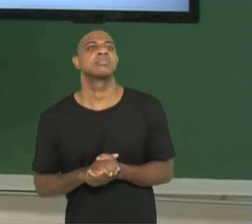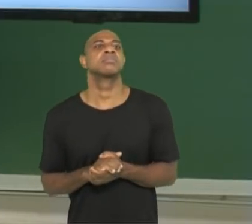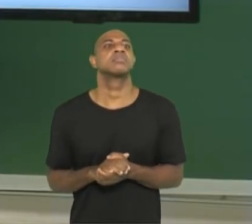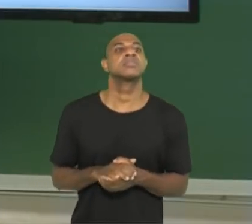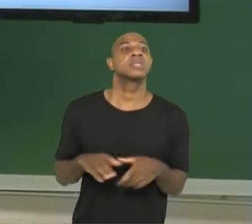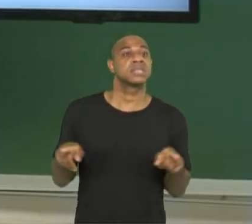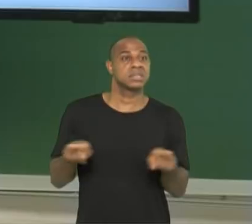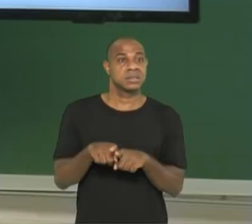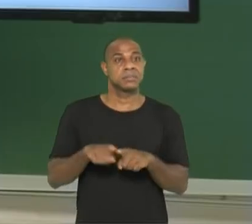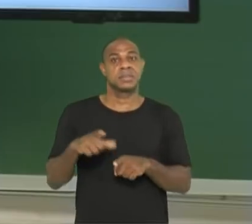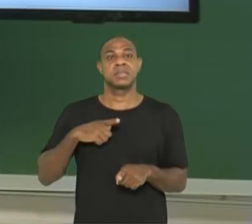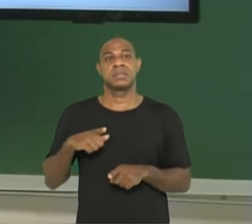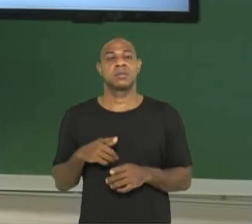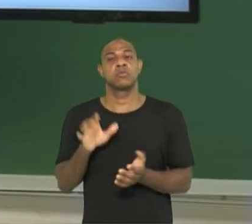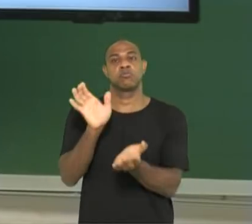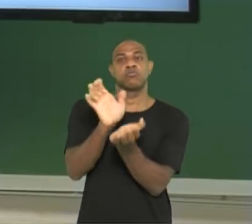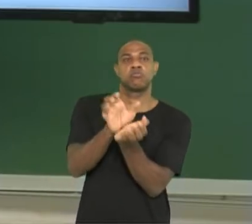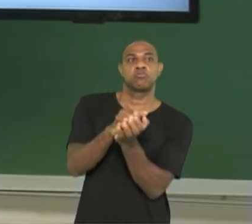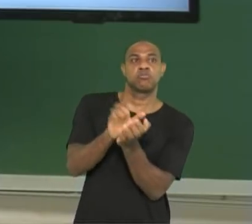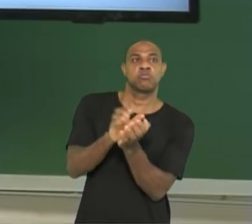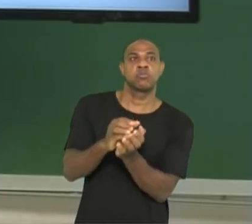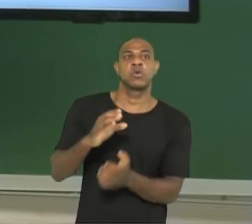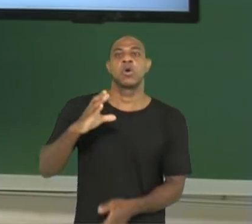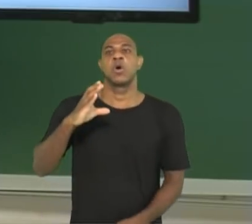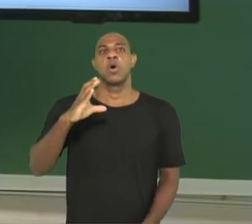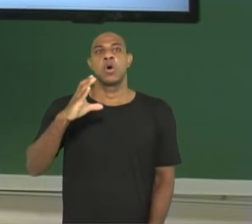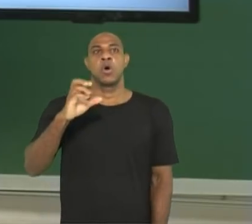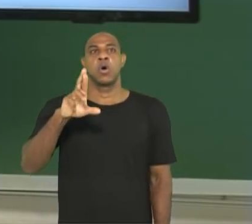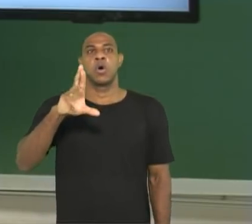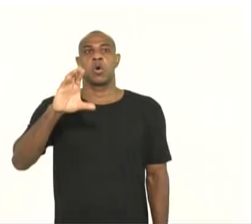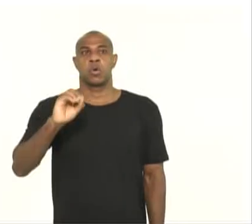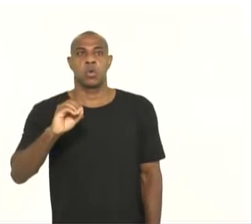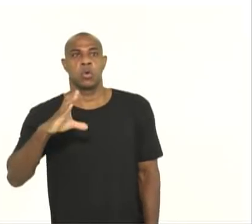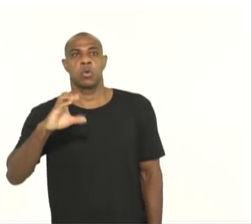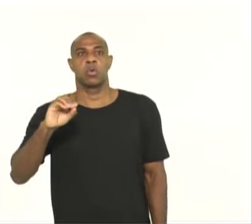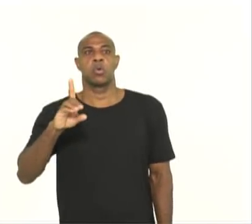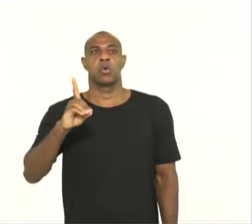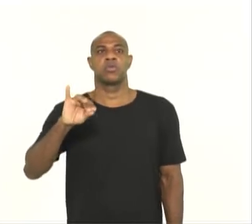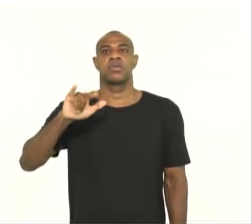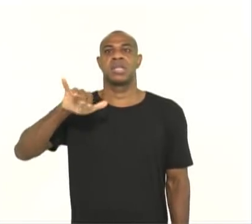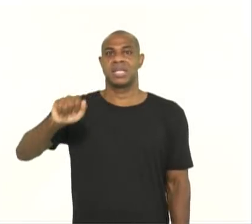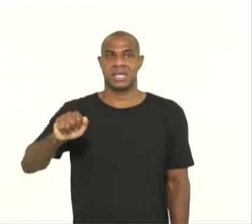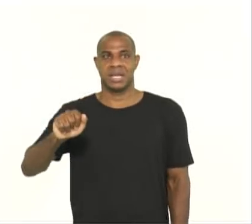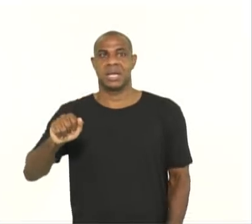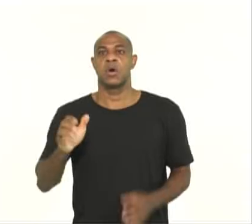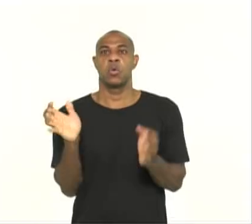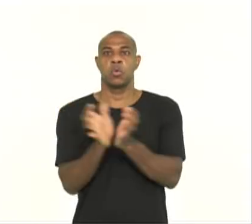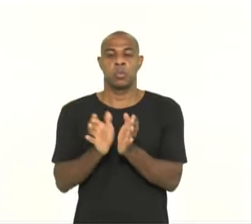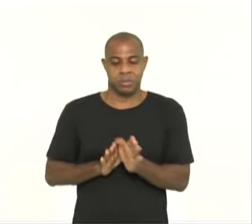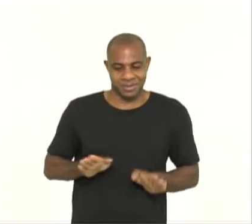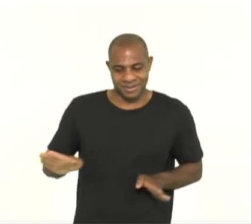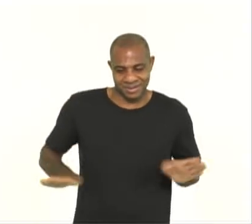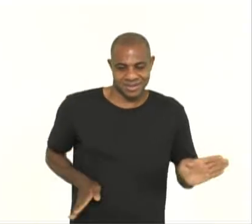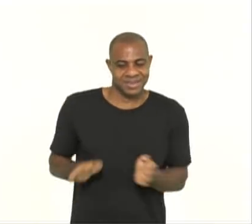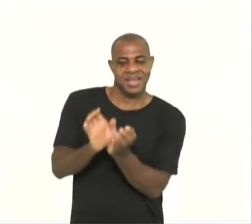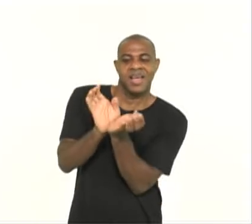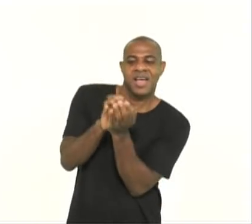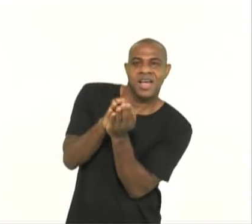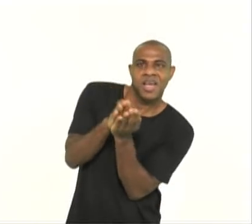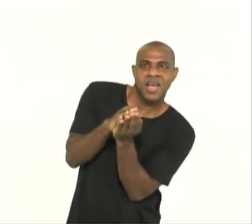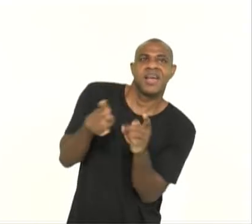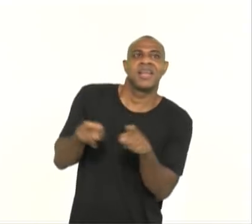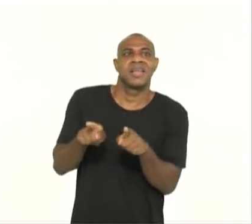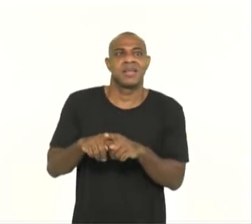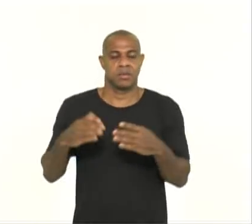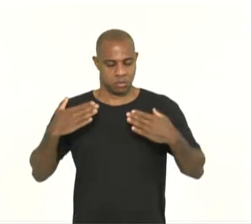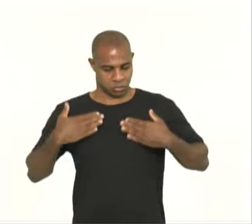Além disso, nós temos o grupo crocodilia, que tem como representante os crocodilos e os jacarés. Todos eles têm o